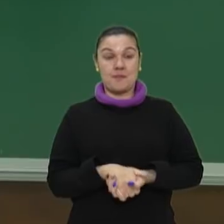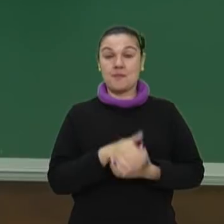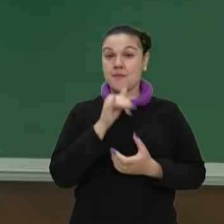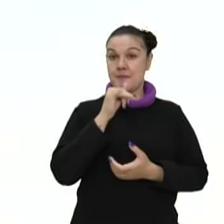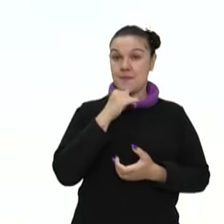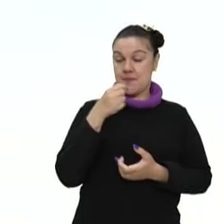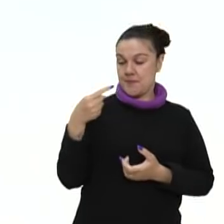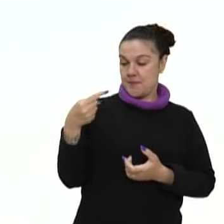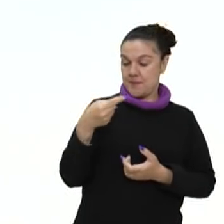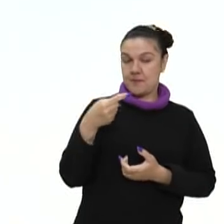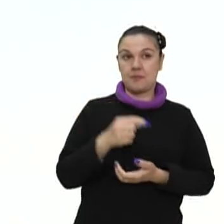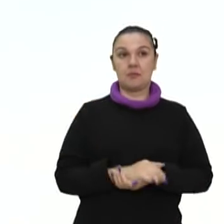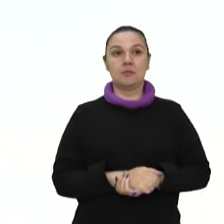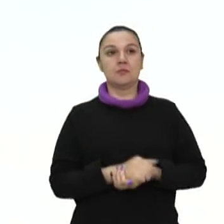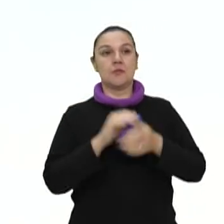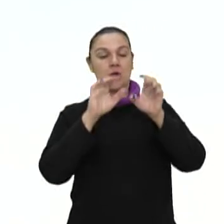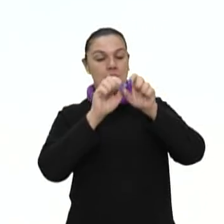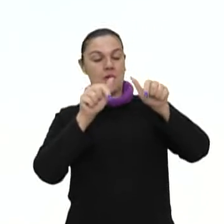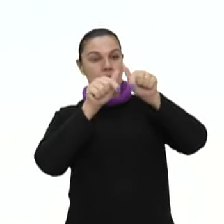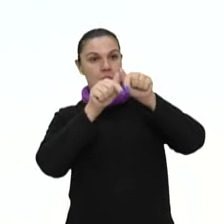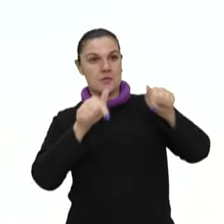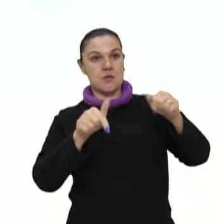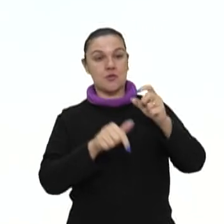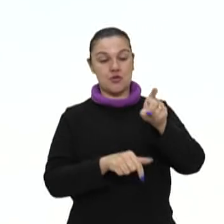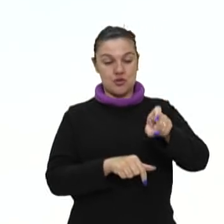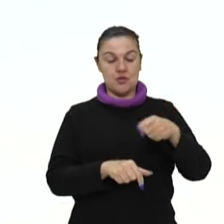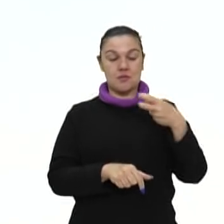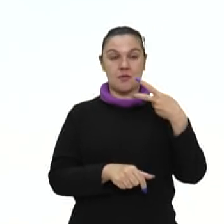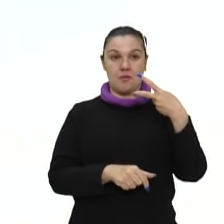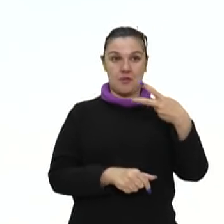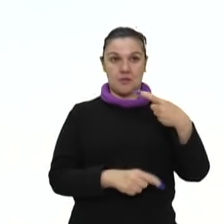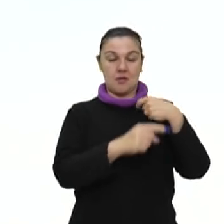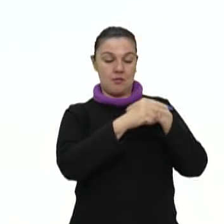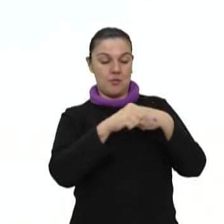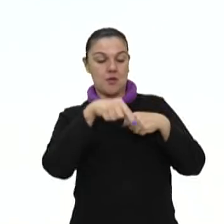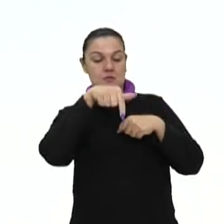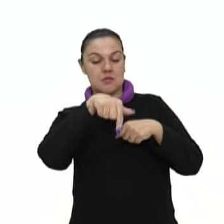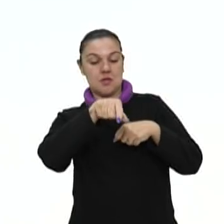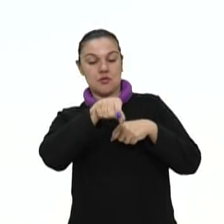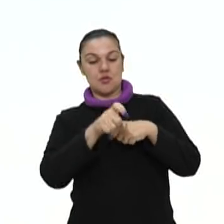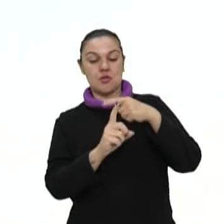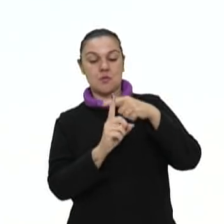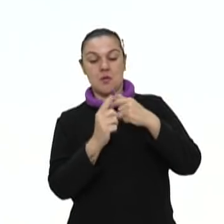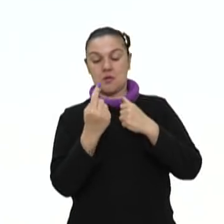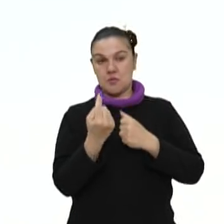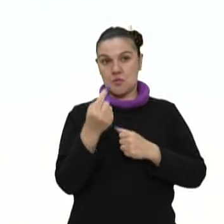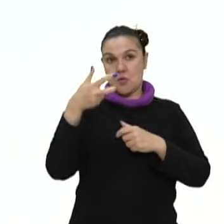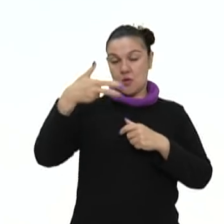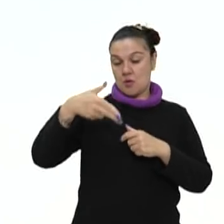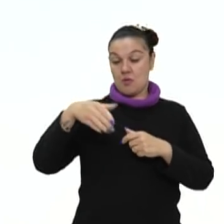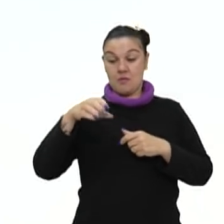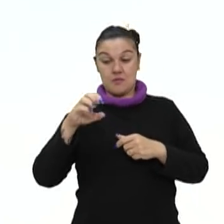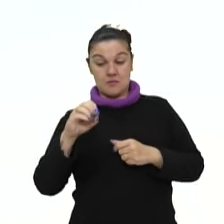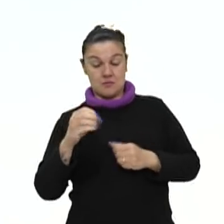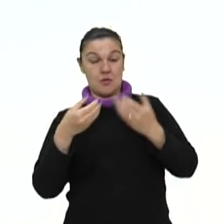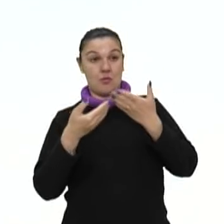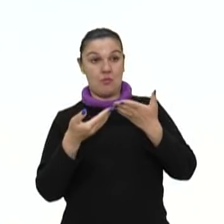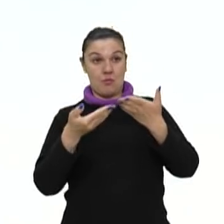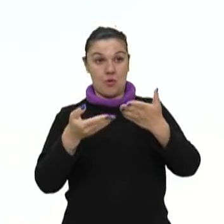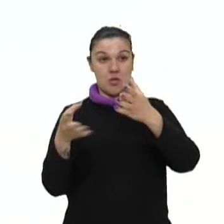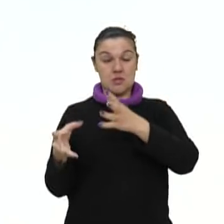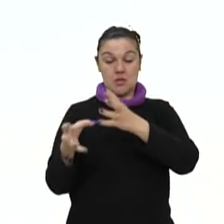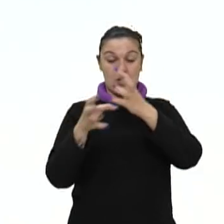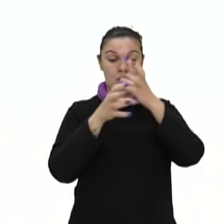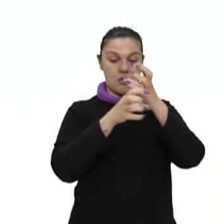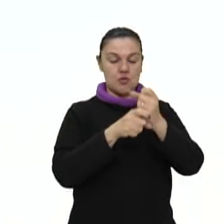Exemplo 1. Dada a equação do segundo grau, x ao quadrado menos 7x mais 1 igual a 0, determine a soma e o